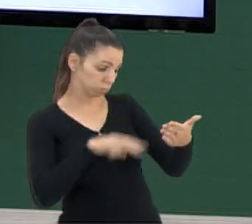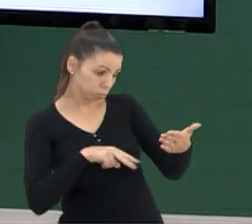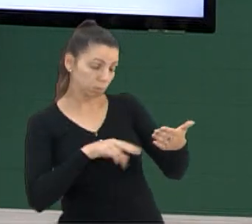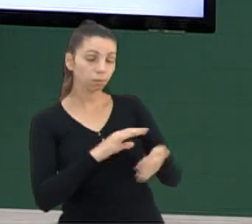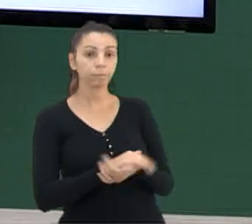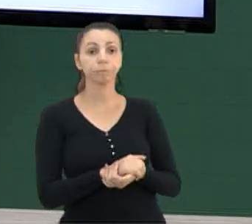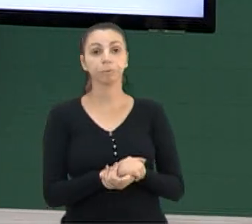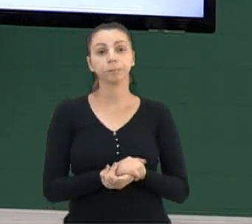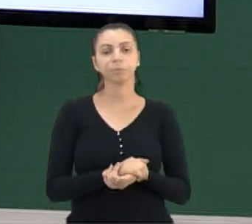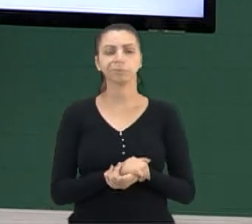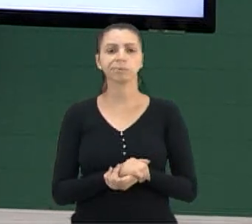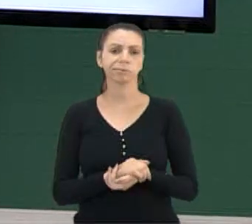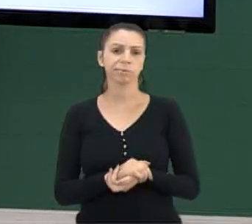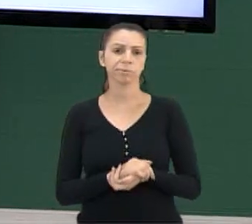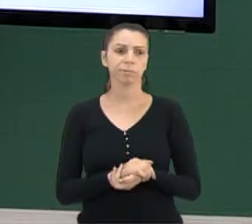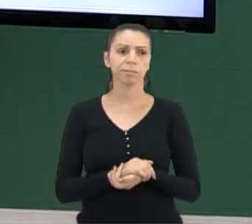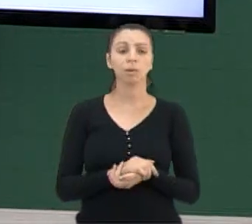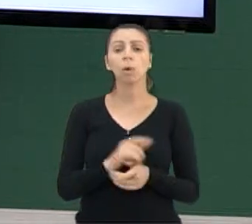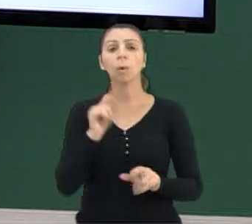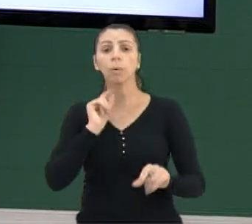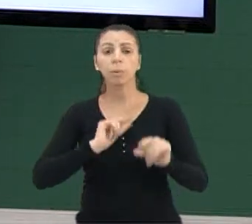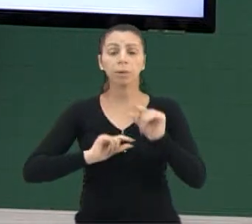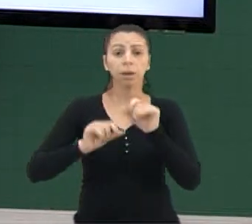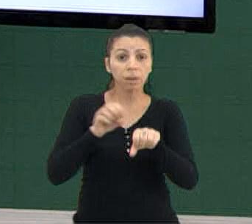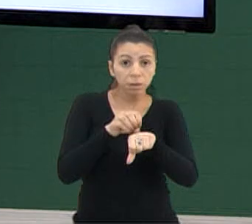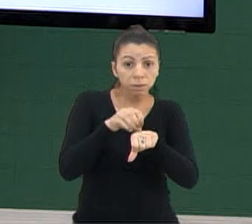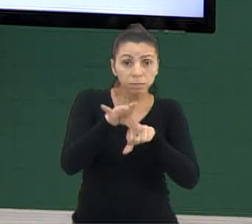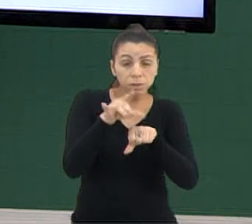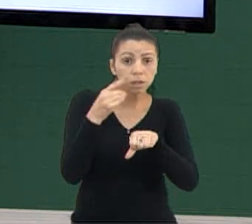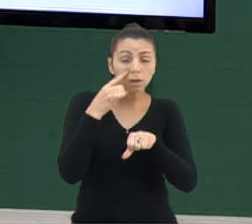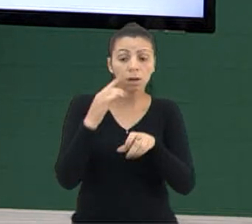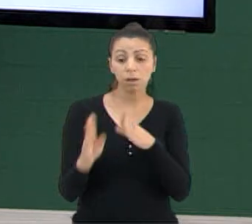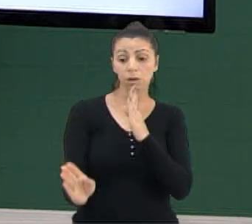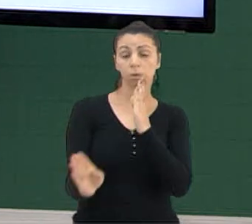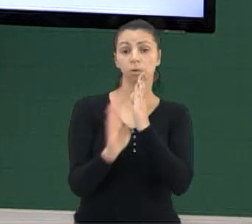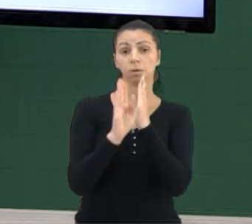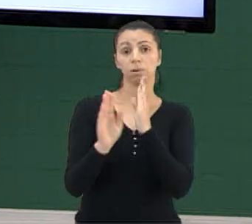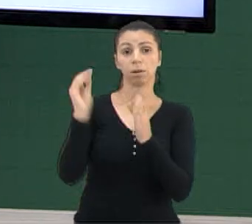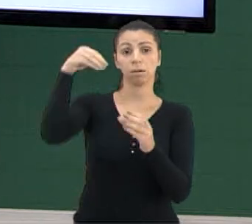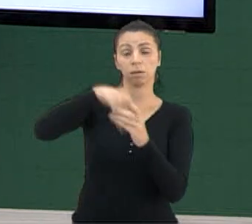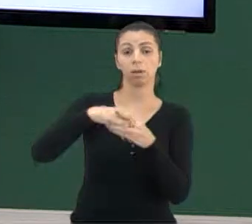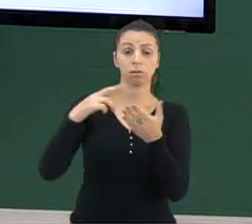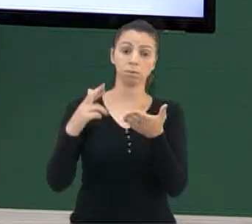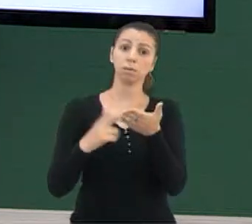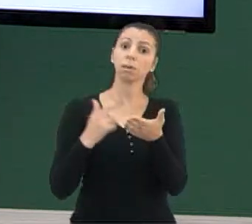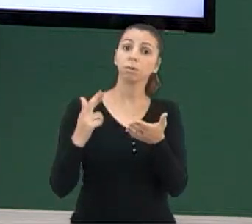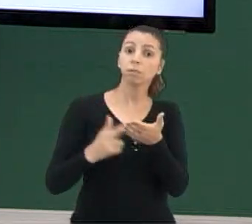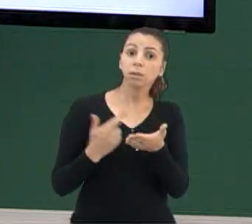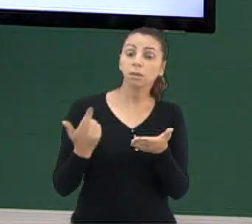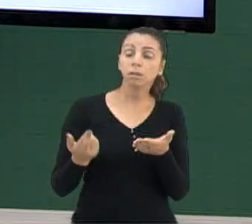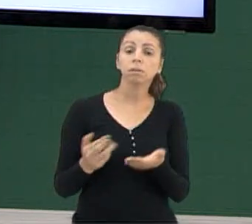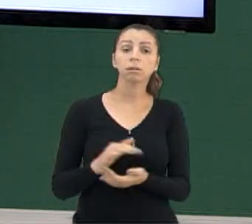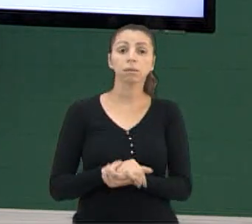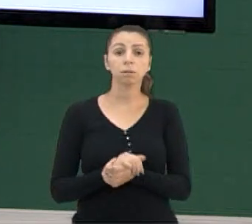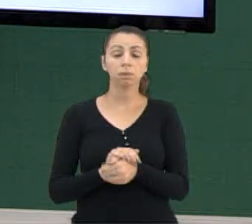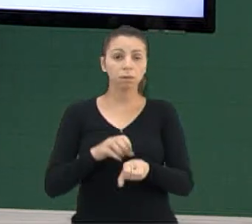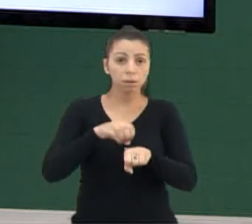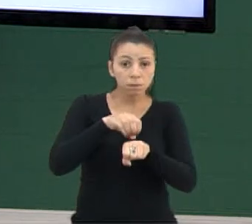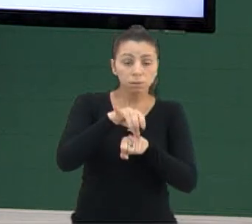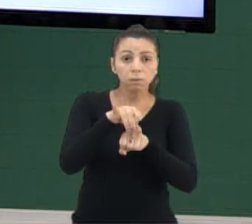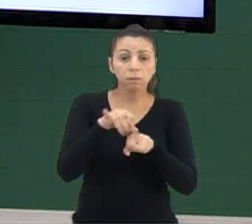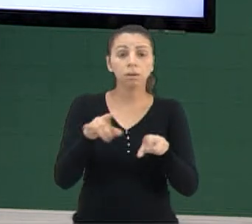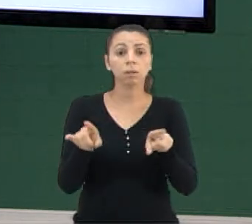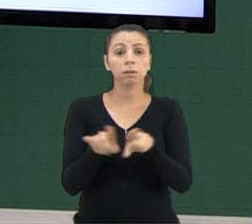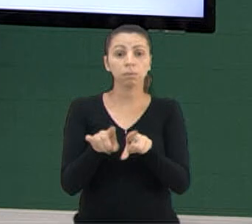indica? Ele vai falando sobre o que que as pessoas vão encontrar naquela revista. Ele vai dando